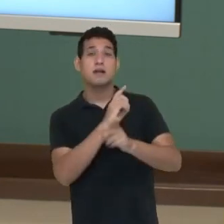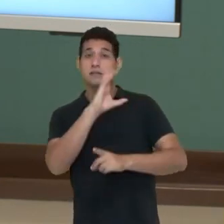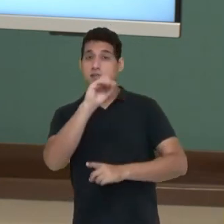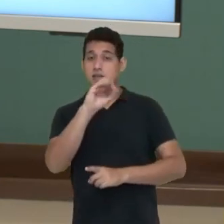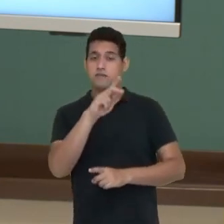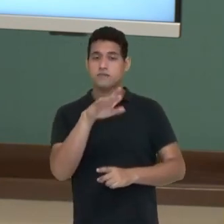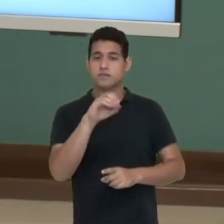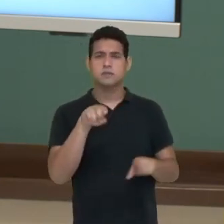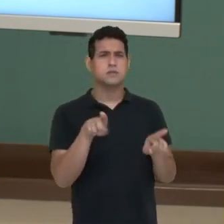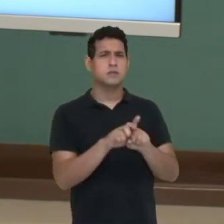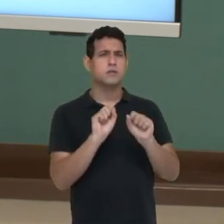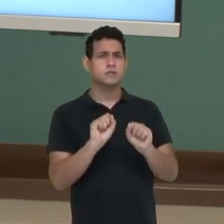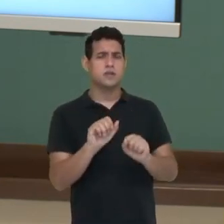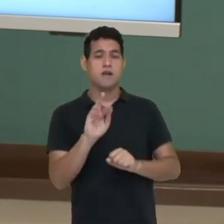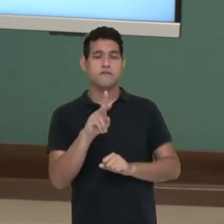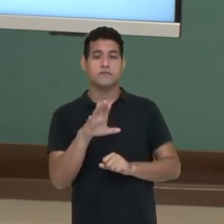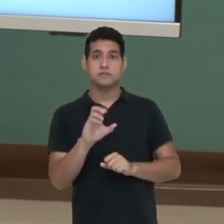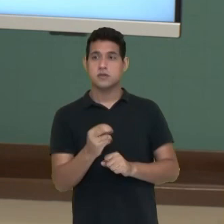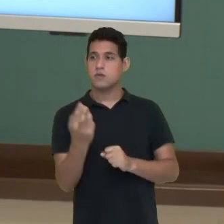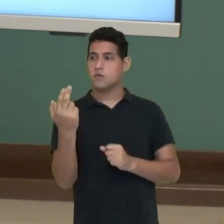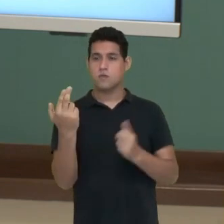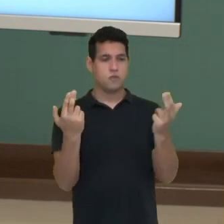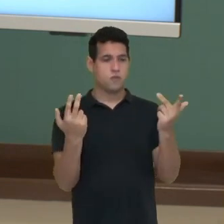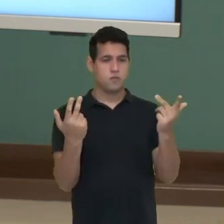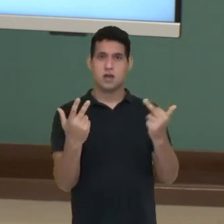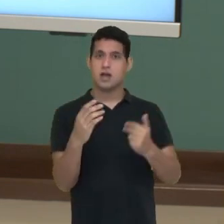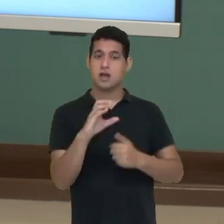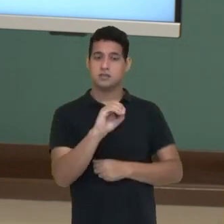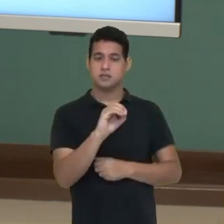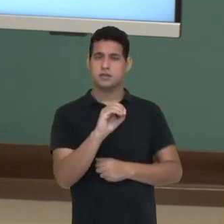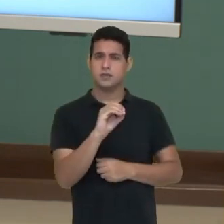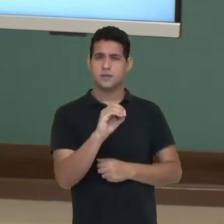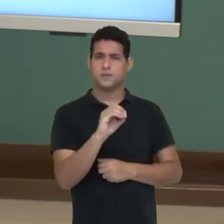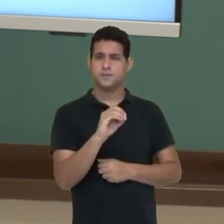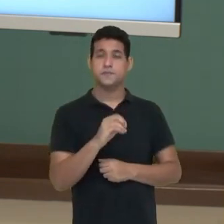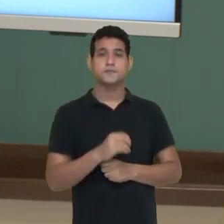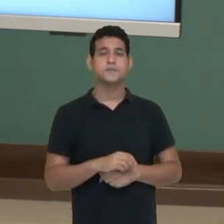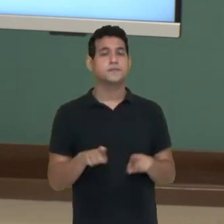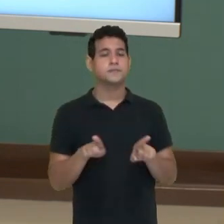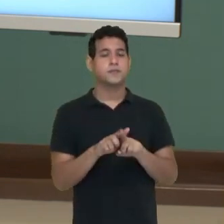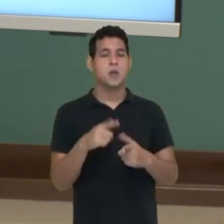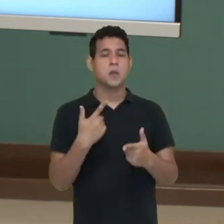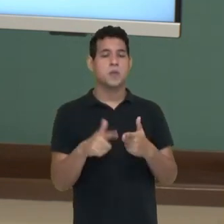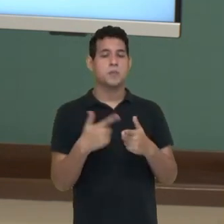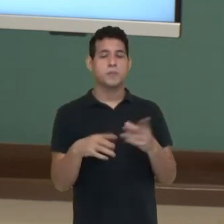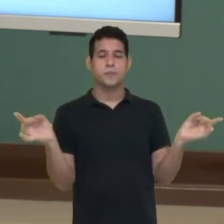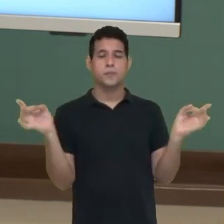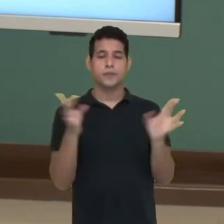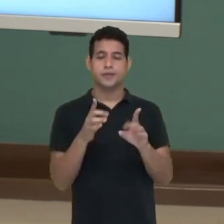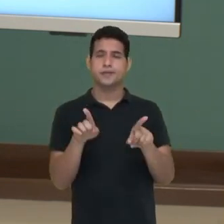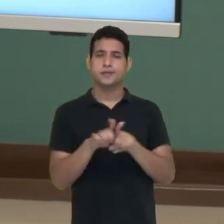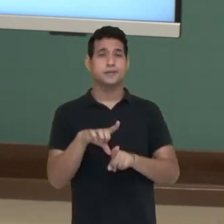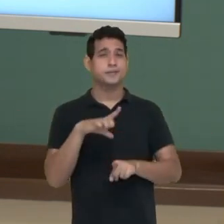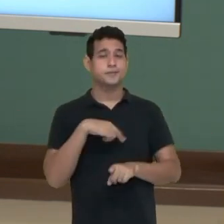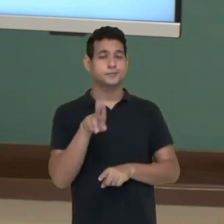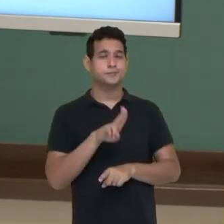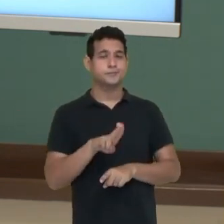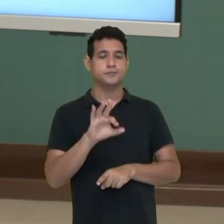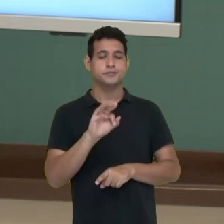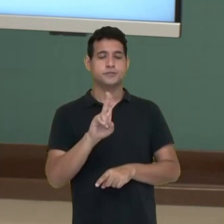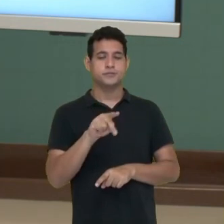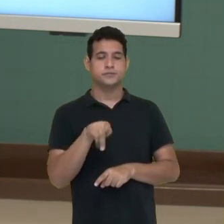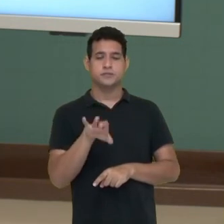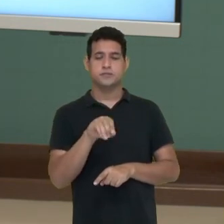função? Basta pegar a função e igualar ela a 0, tá bom? Resolvemos o problema envolvendo a aplicação de